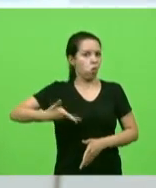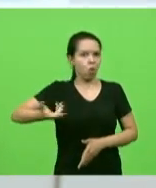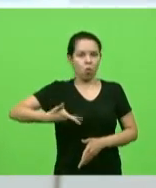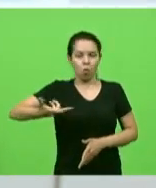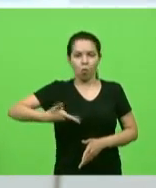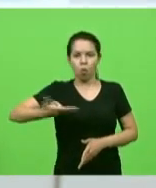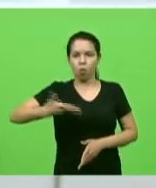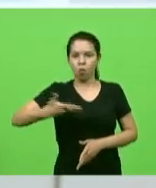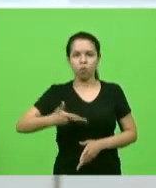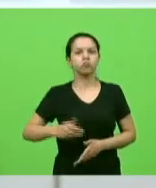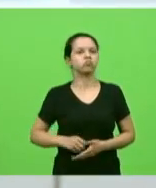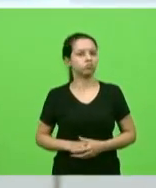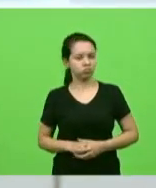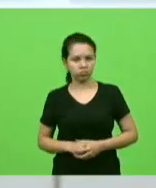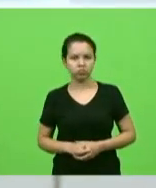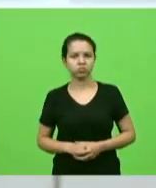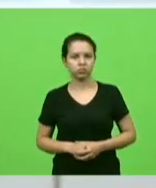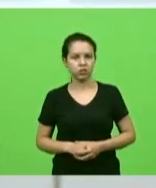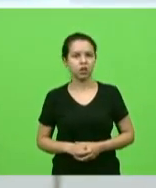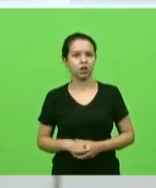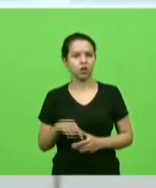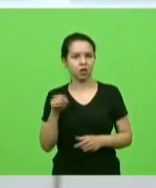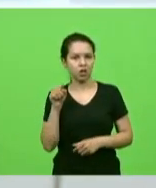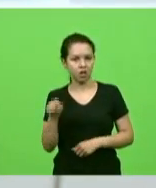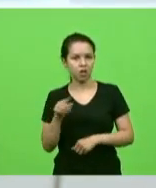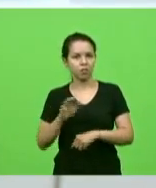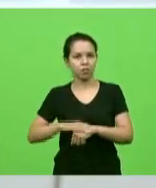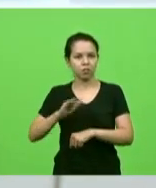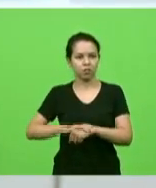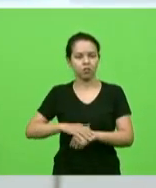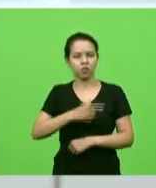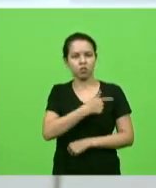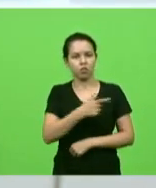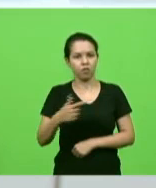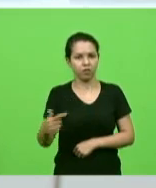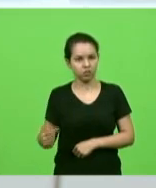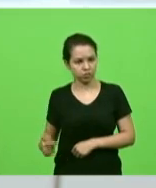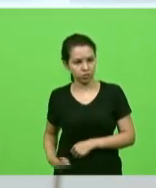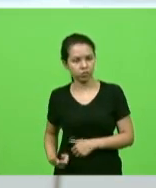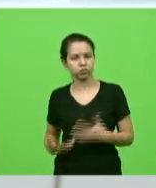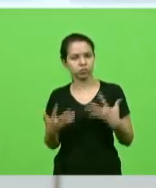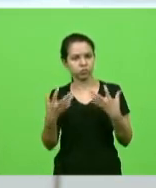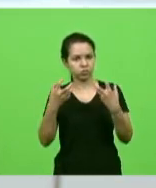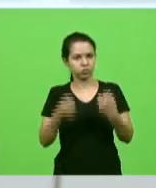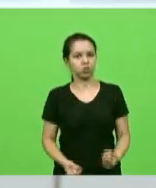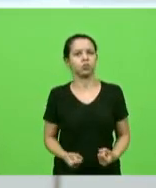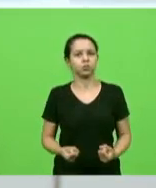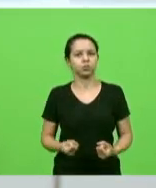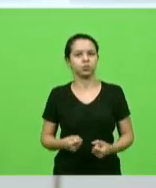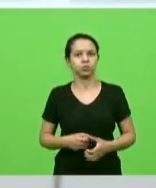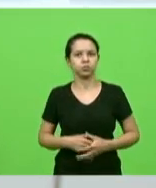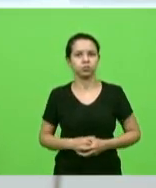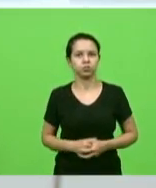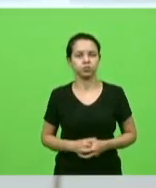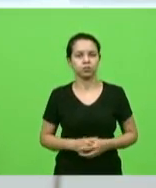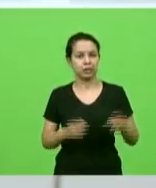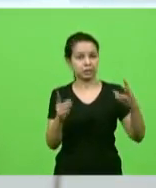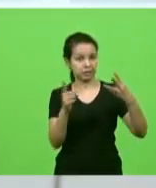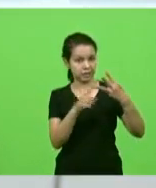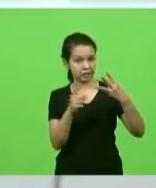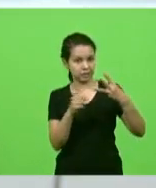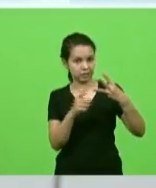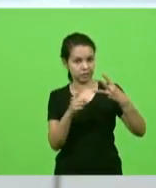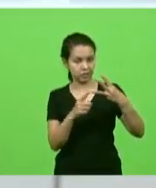celeridade contando com anuência do próprio Governador que exarou seu de acordo terceiro